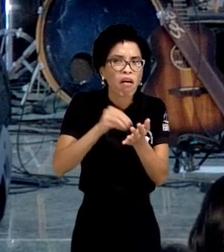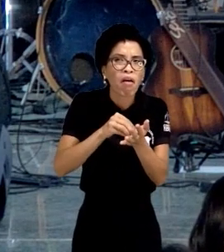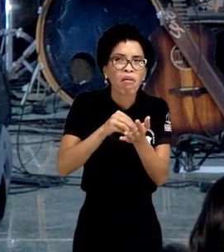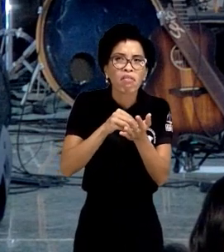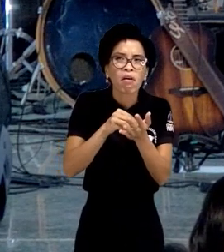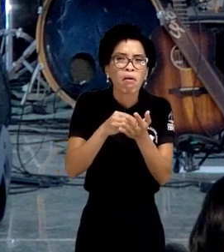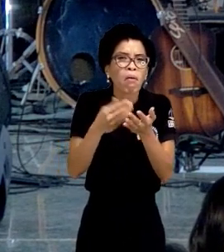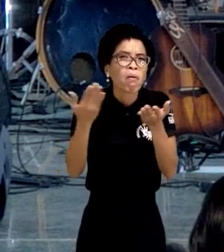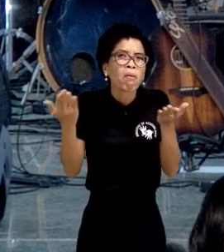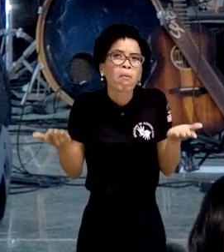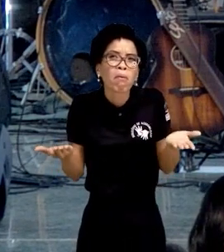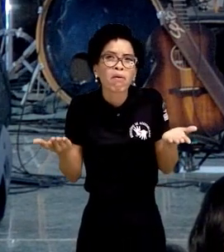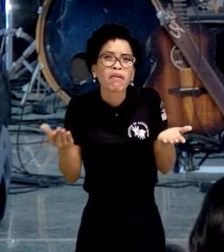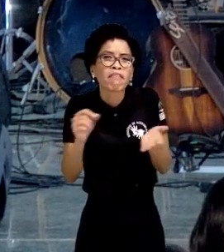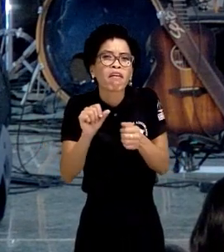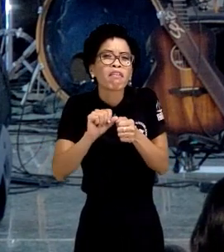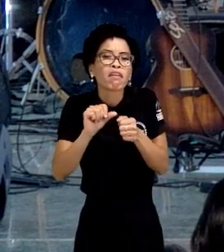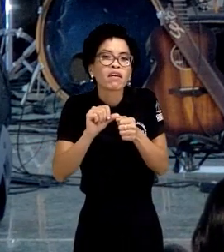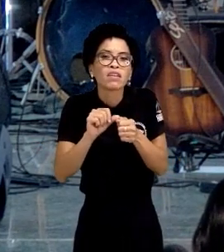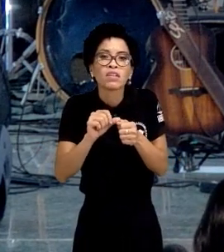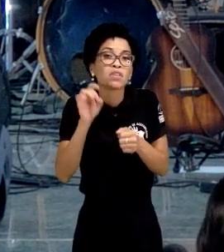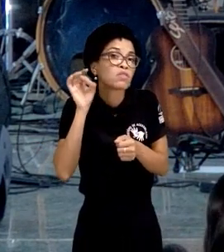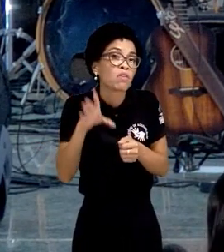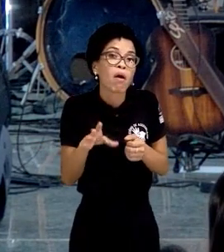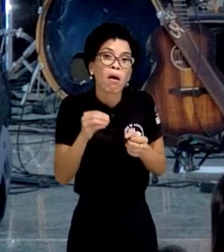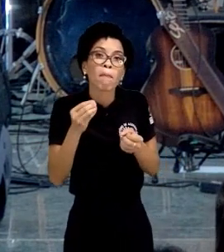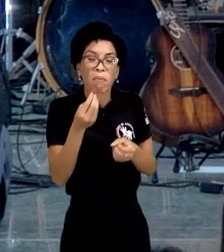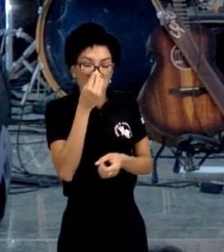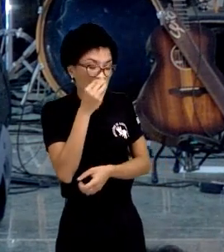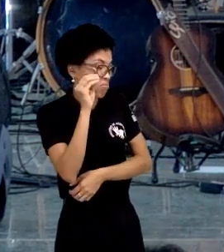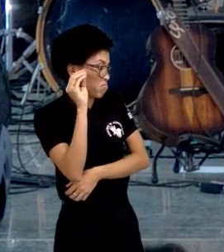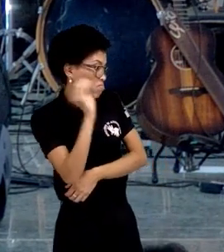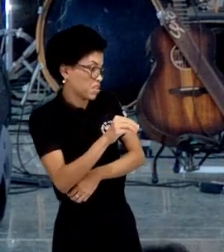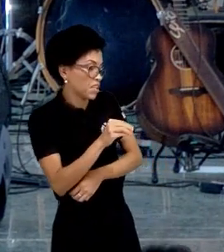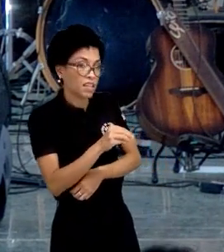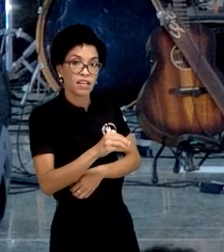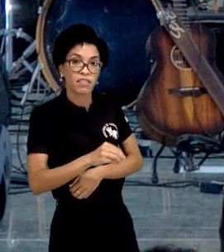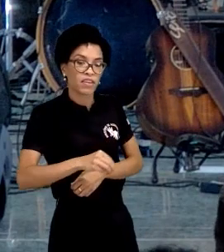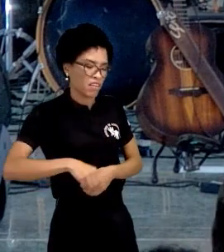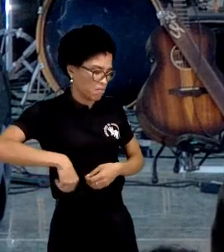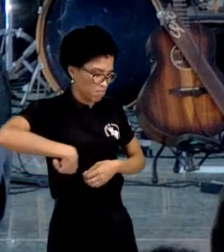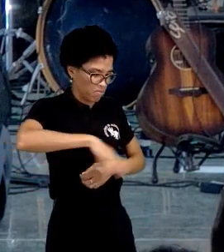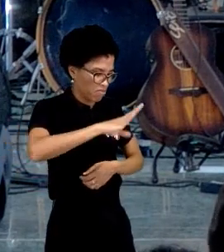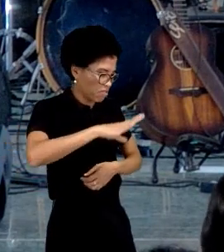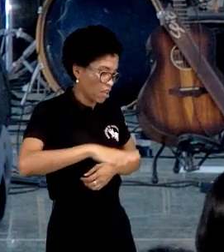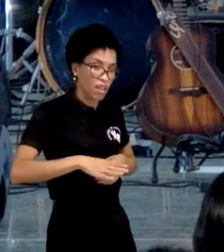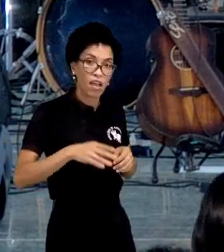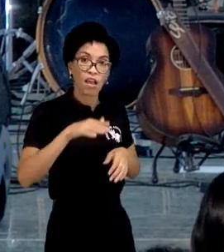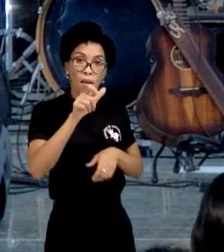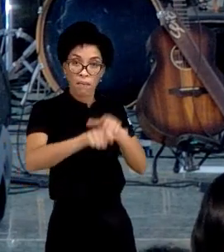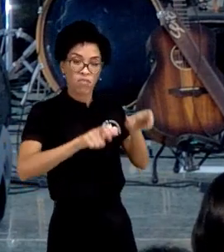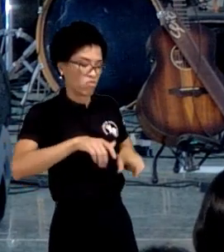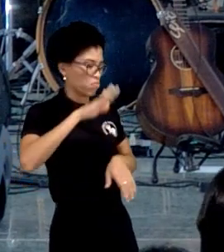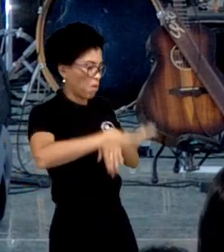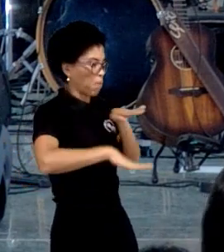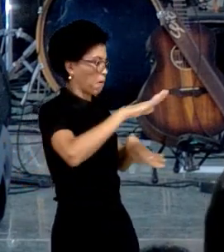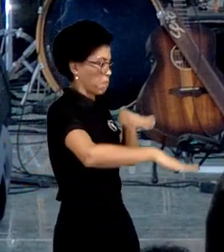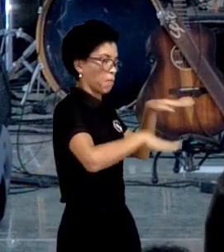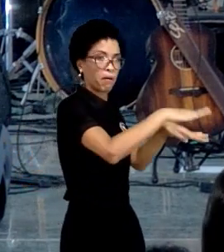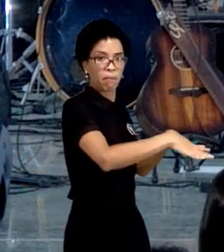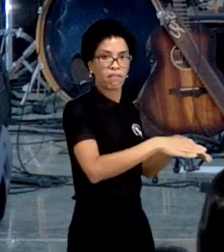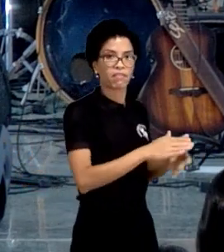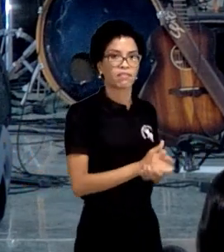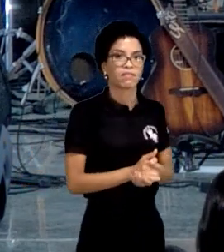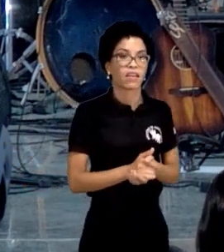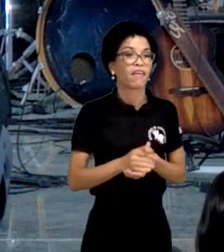e pisado pelos homens. Versículo 14 diz: vocês são a luz do mundo.